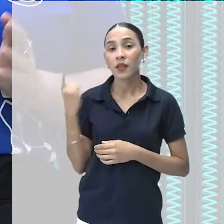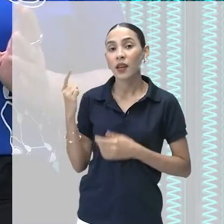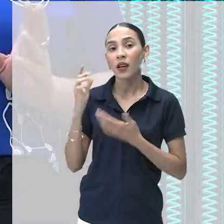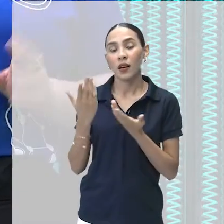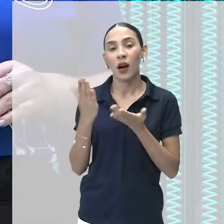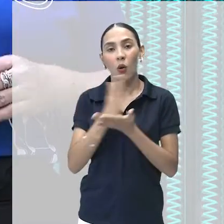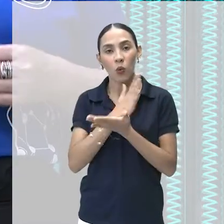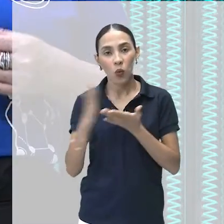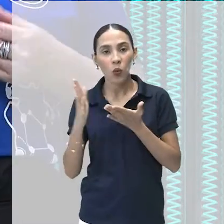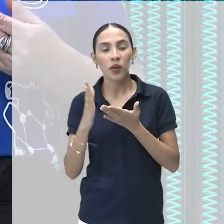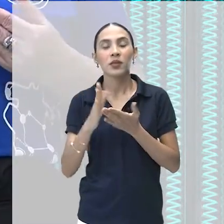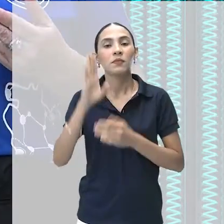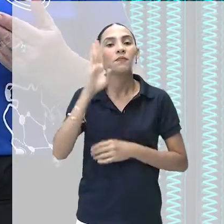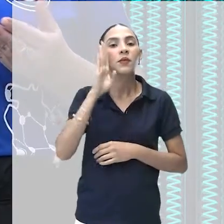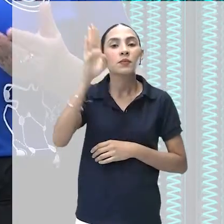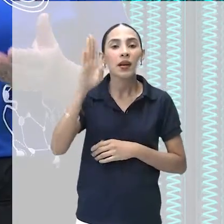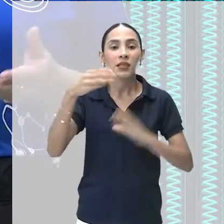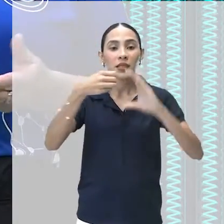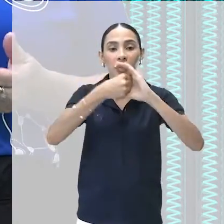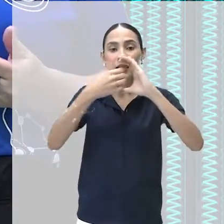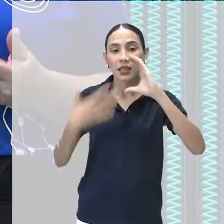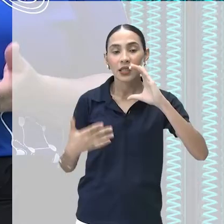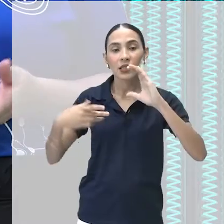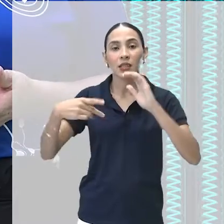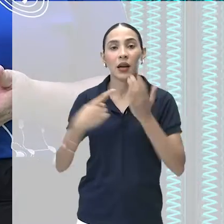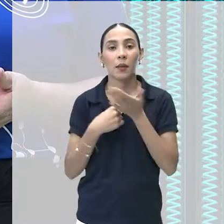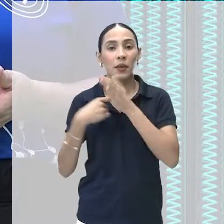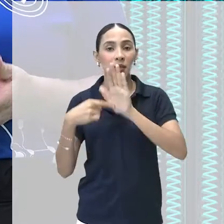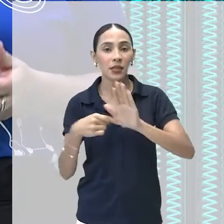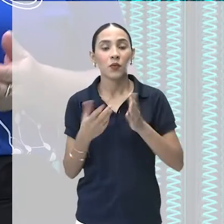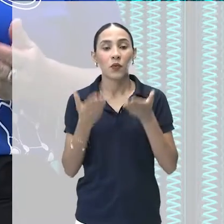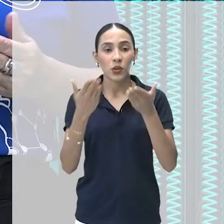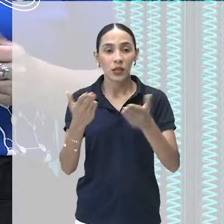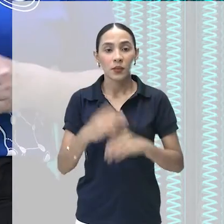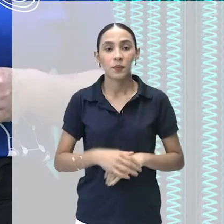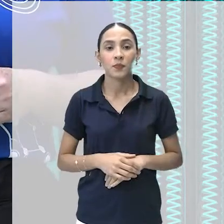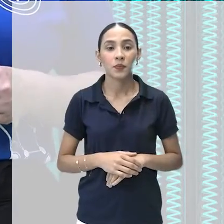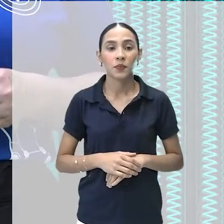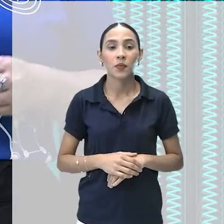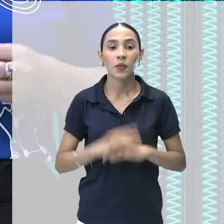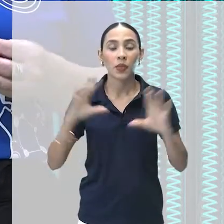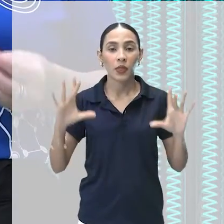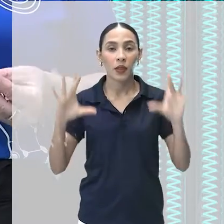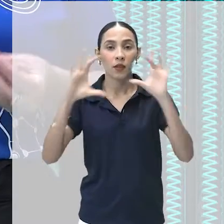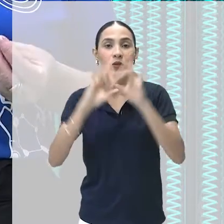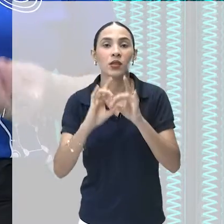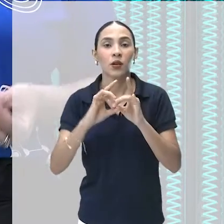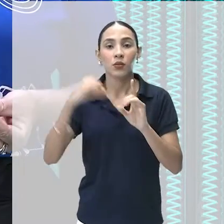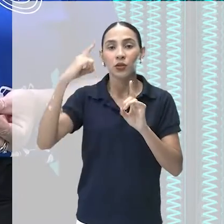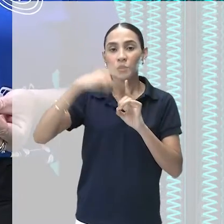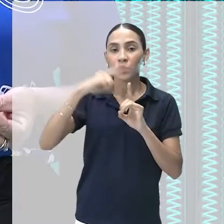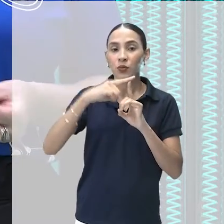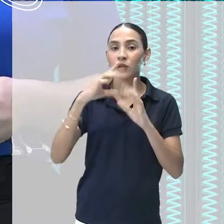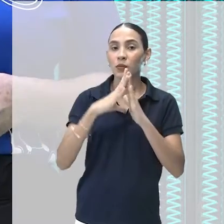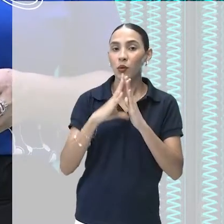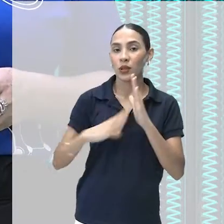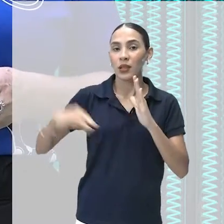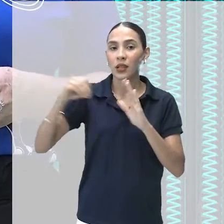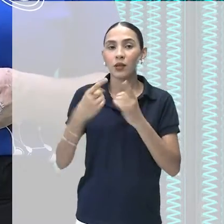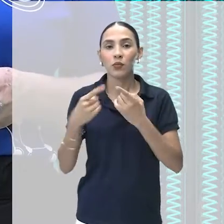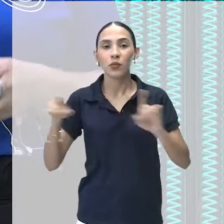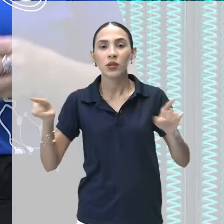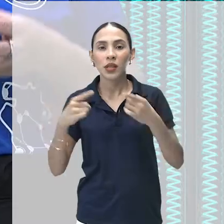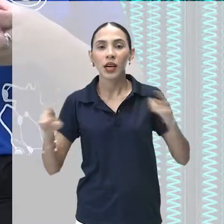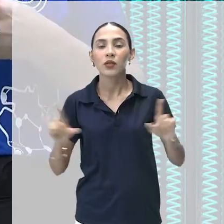estão algumas das principais características que eu trouxe para vocês. Então, fusão de estilos musicais. O que é